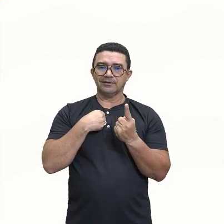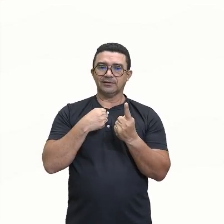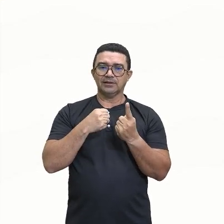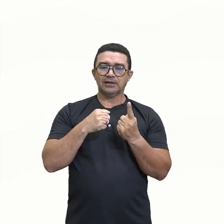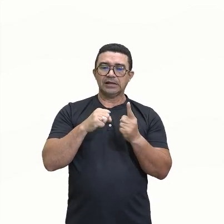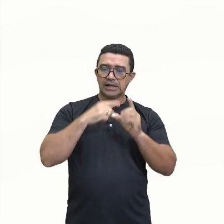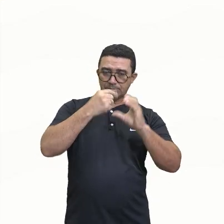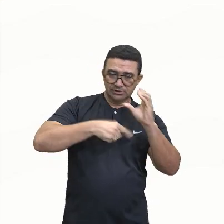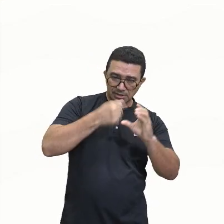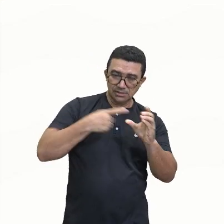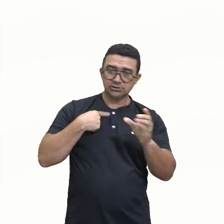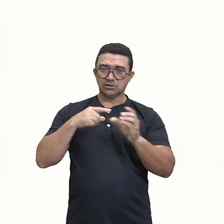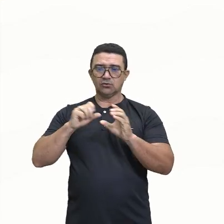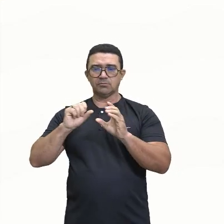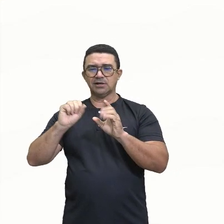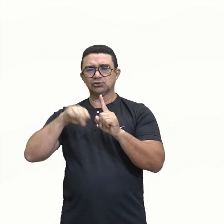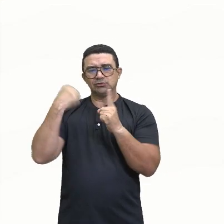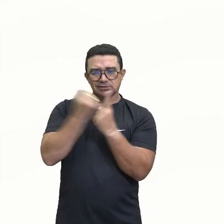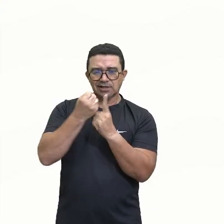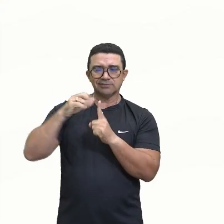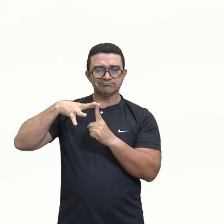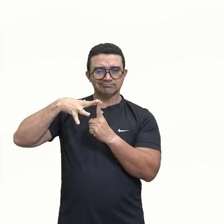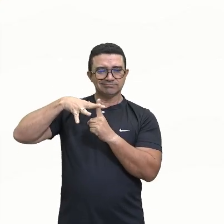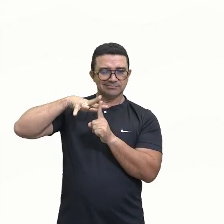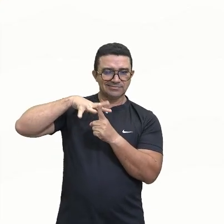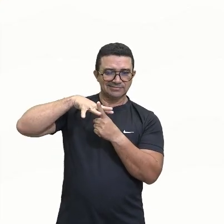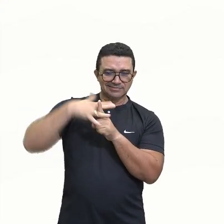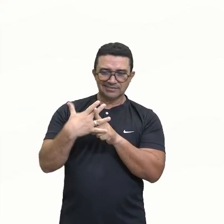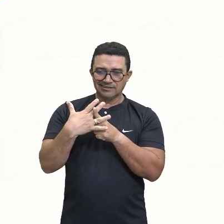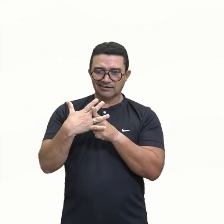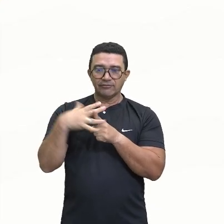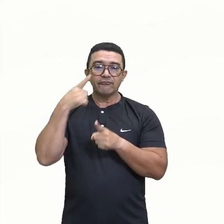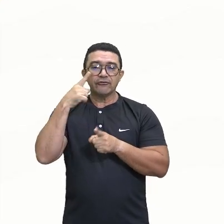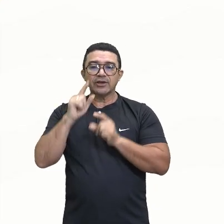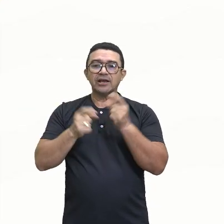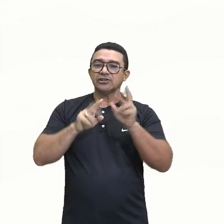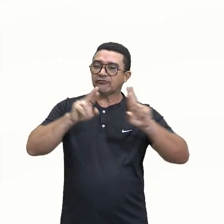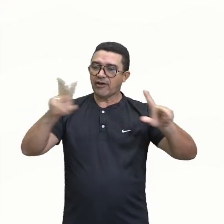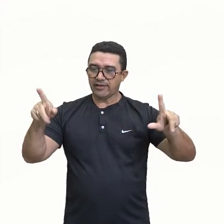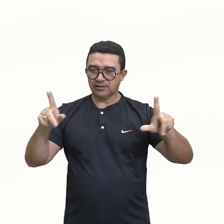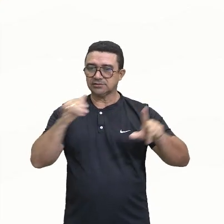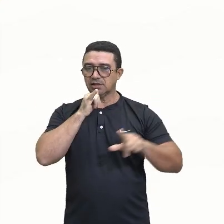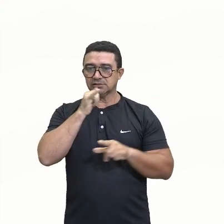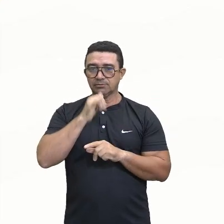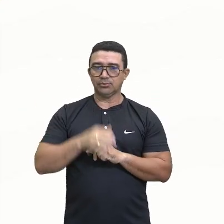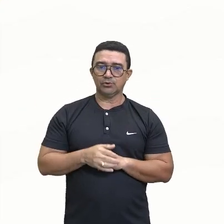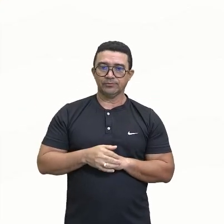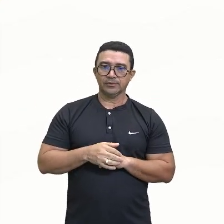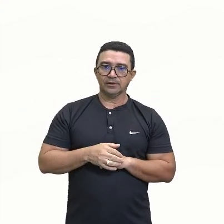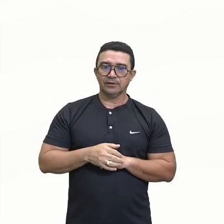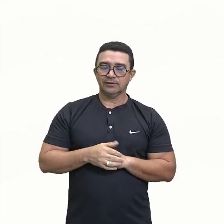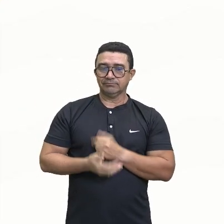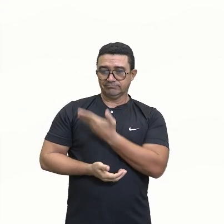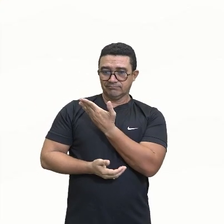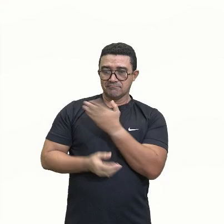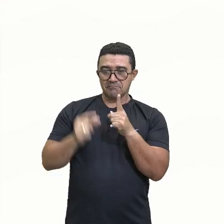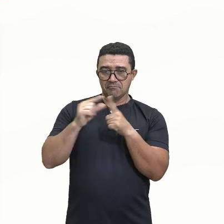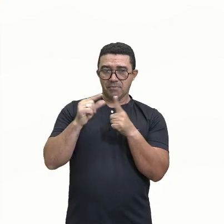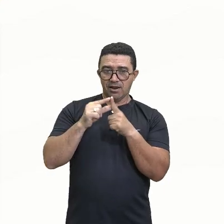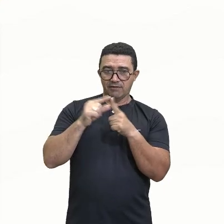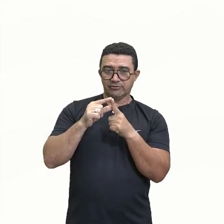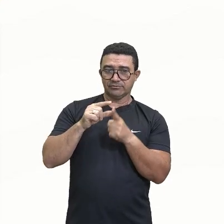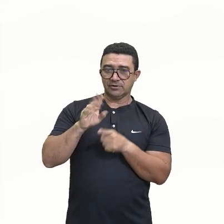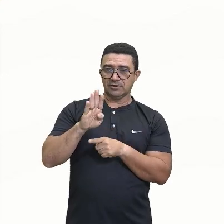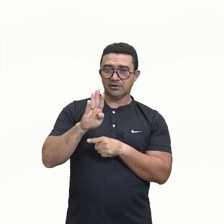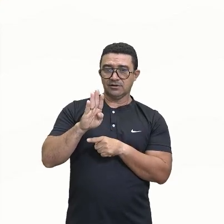socialista, a gente tem ali, por exemplo, quando a gente vem aqui a diferença entre burguesia e proletariado, a gente tem